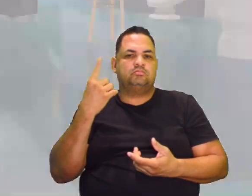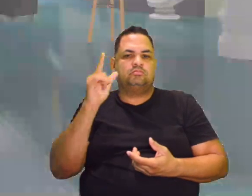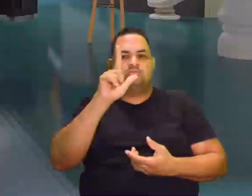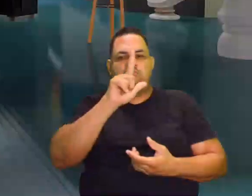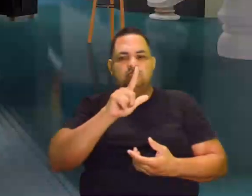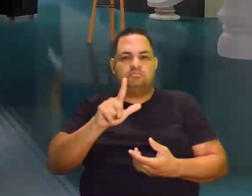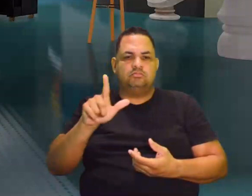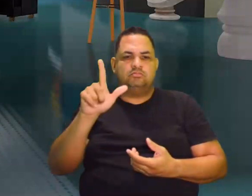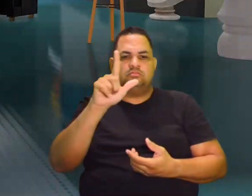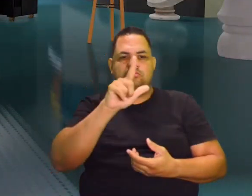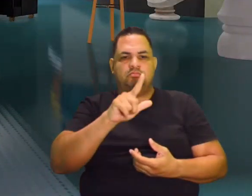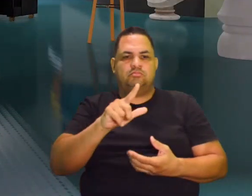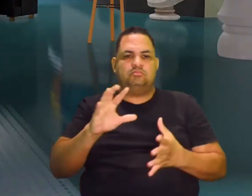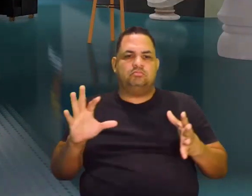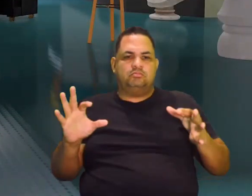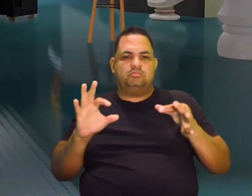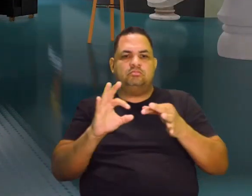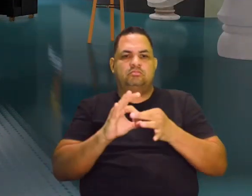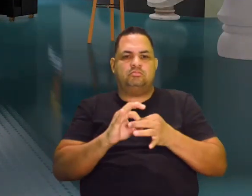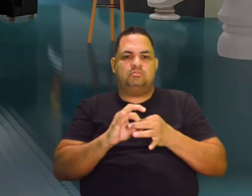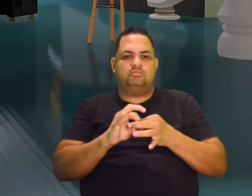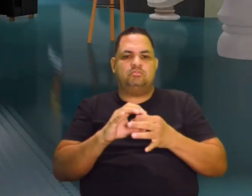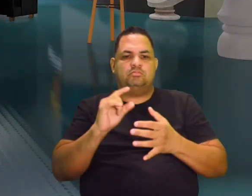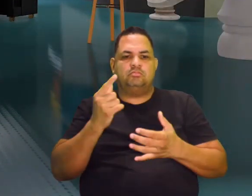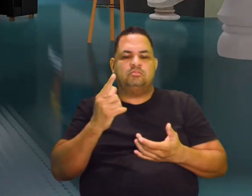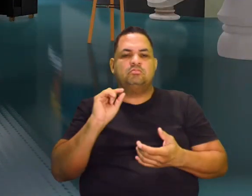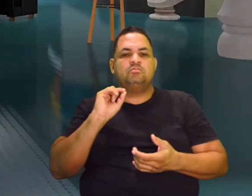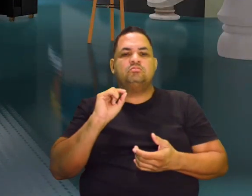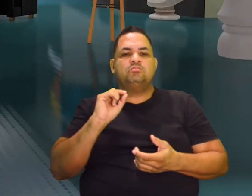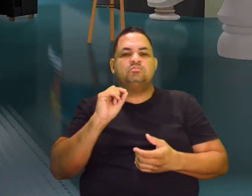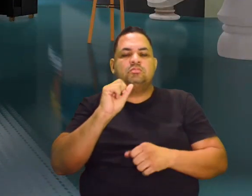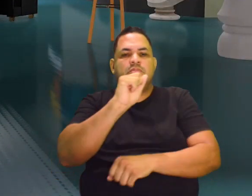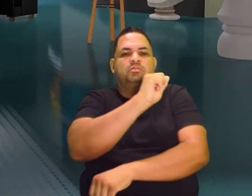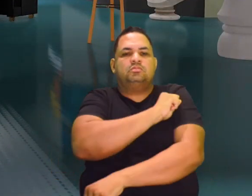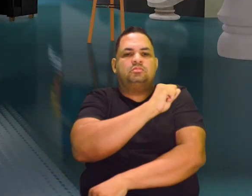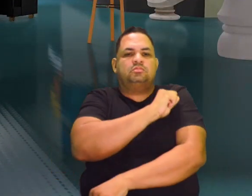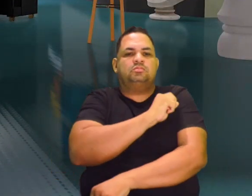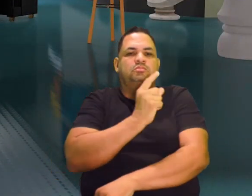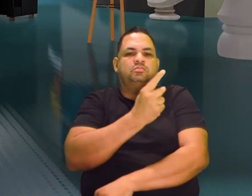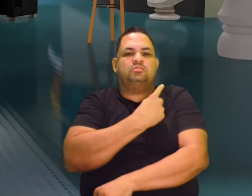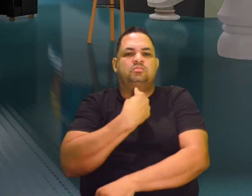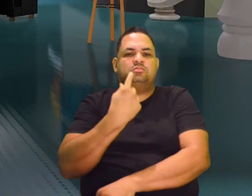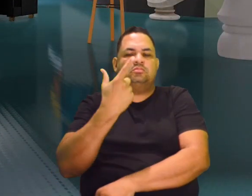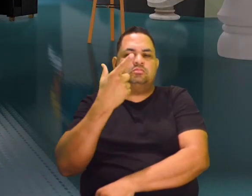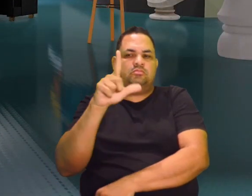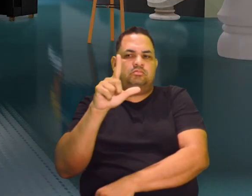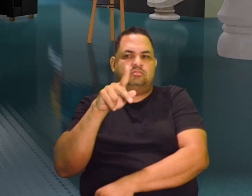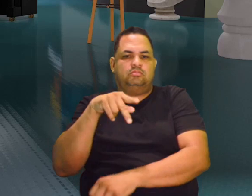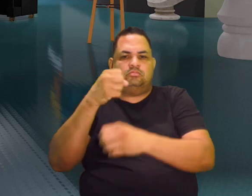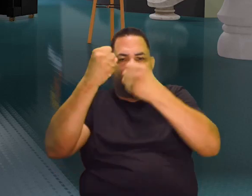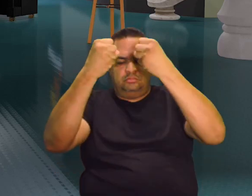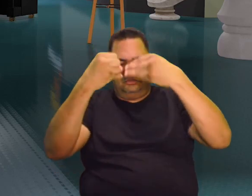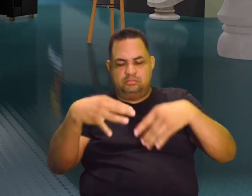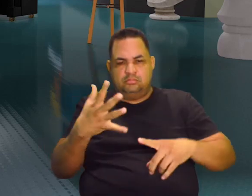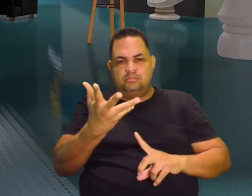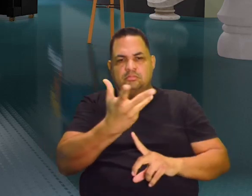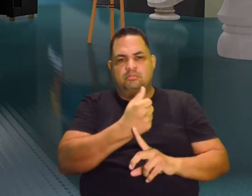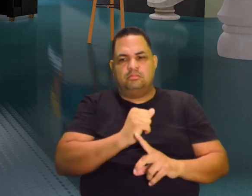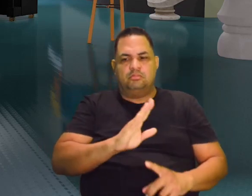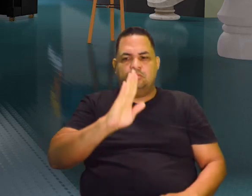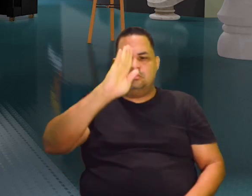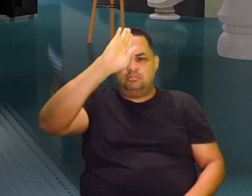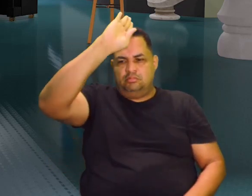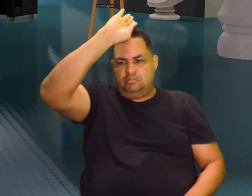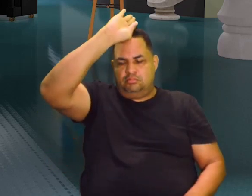literatura, né? Vamos ver um pouquinho sobre literatura. Então, estudante, nós conseguimos falar um pouco aí sobre a arte romana,